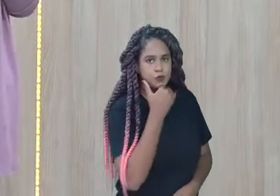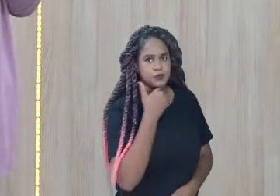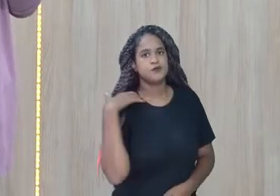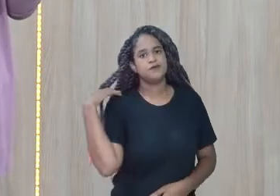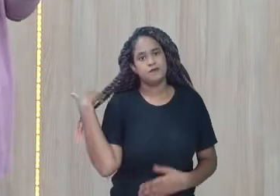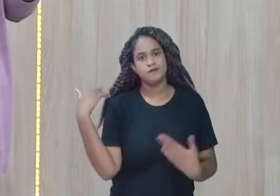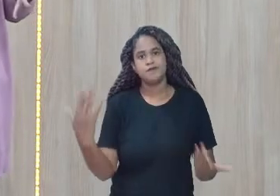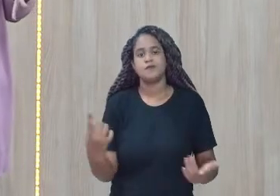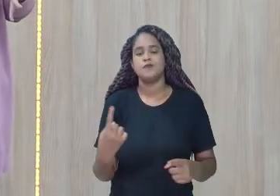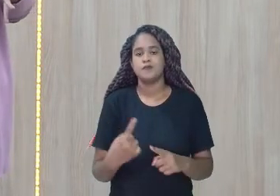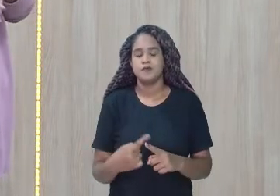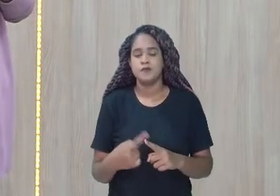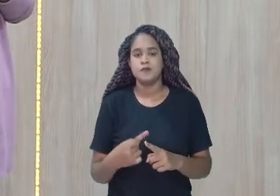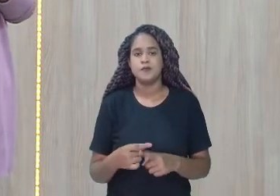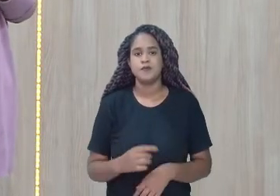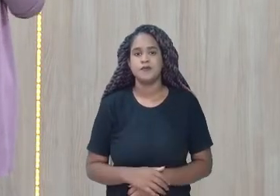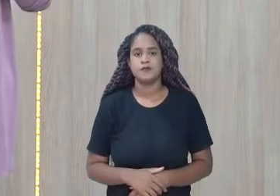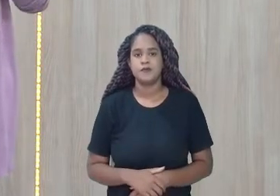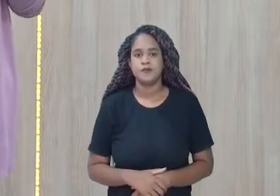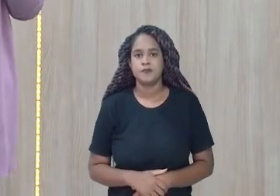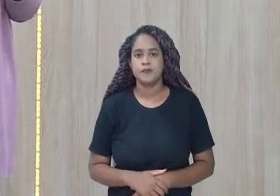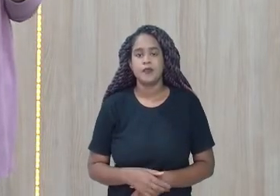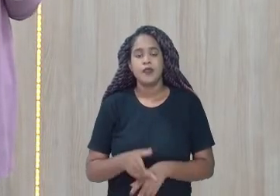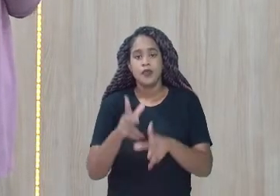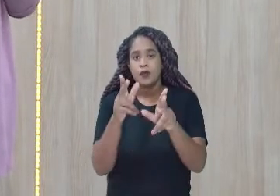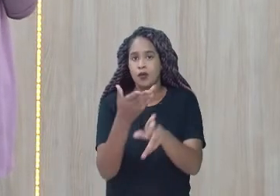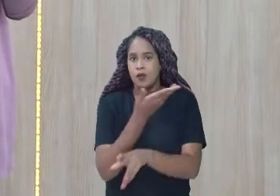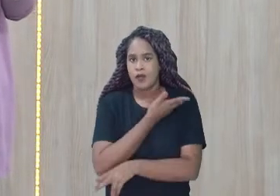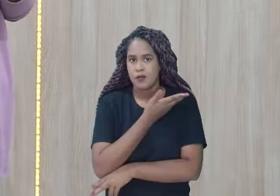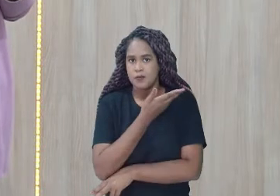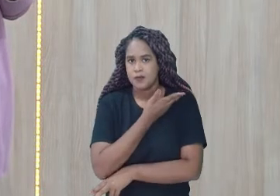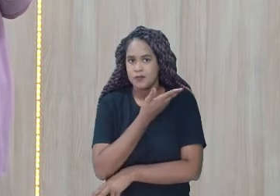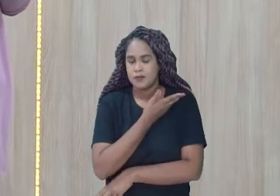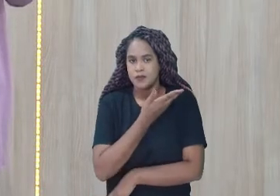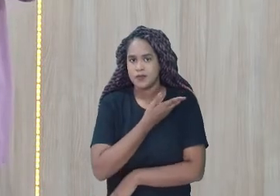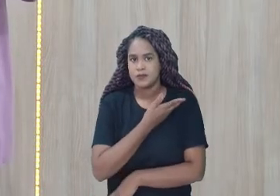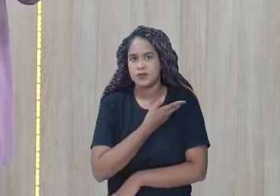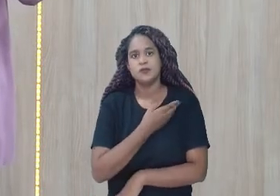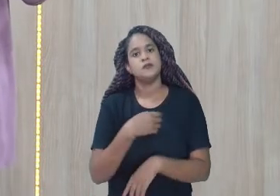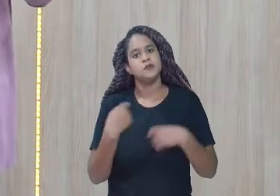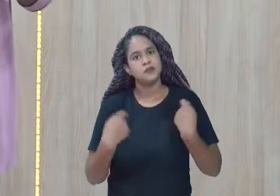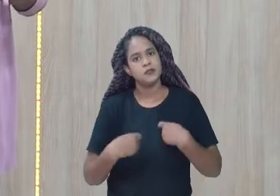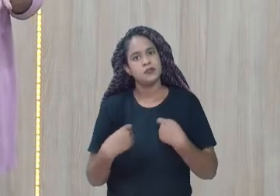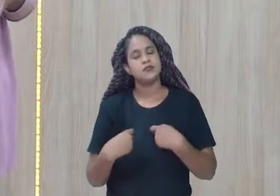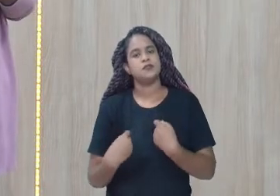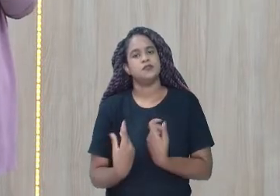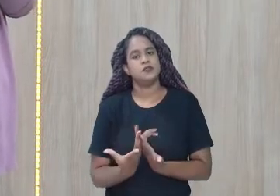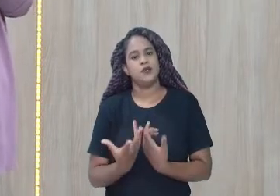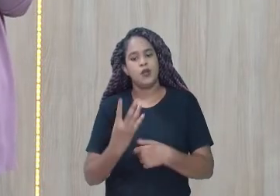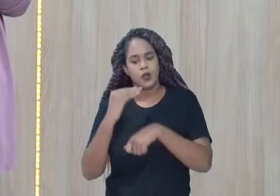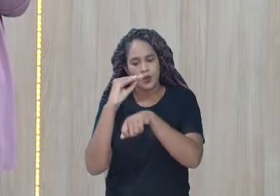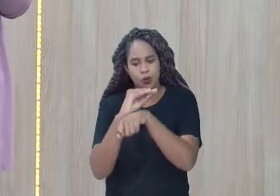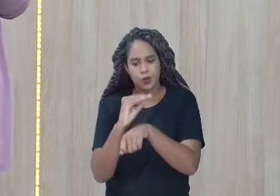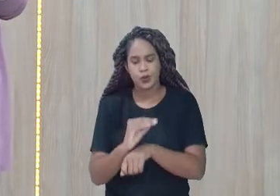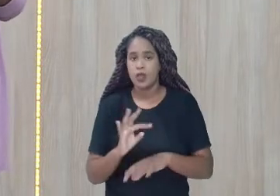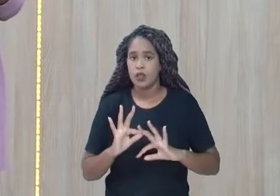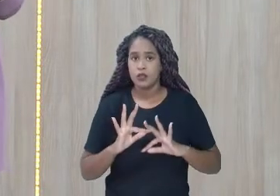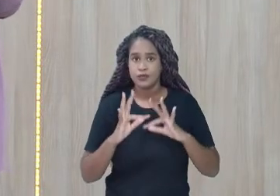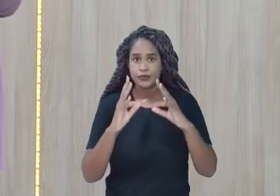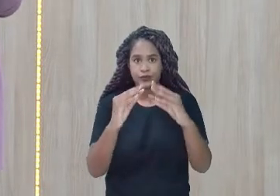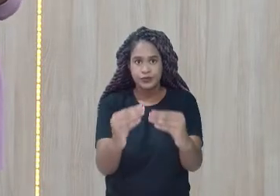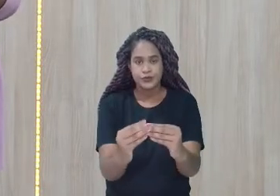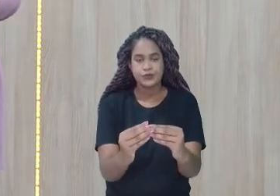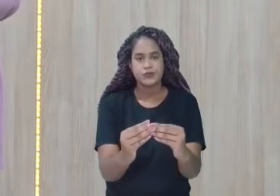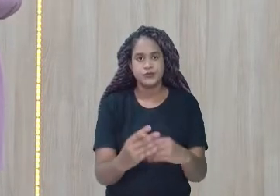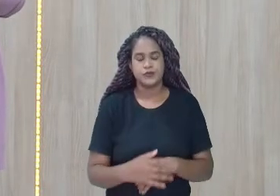porque assim como as amizades são também, precisam de cuidado, né, professora? Todo afeto